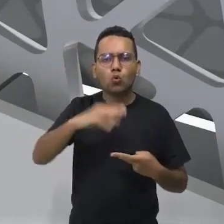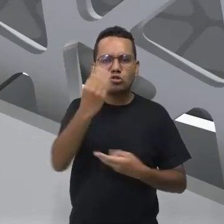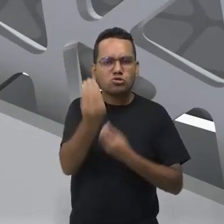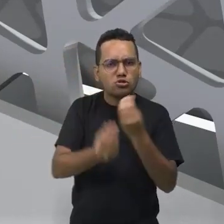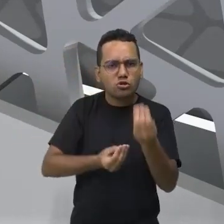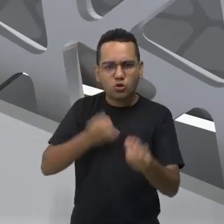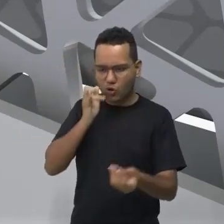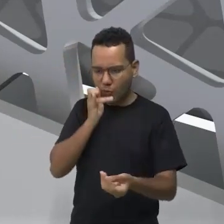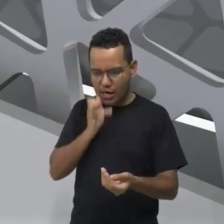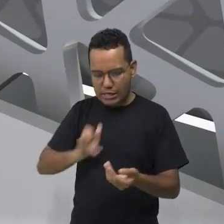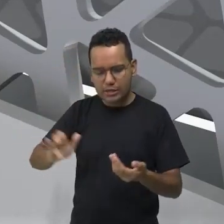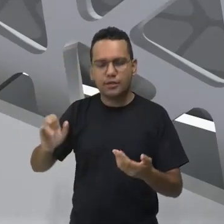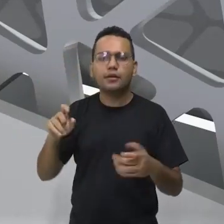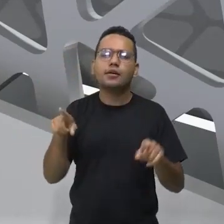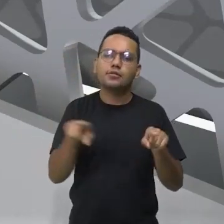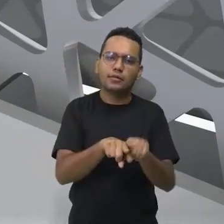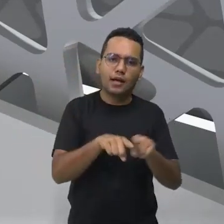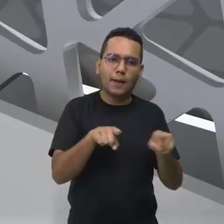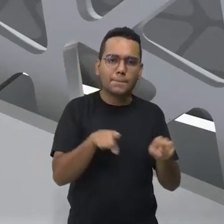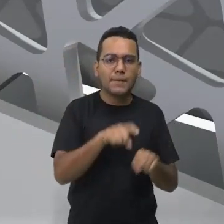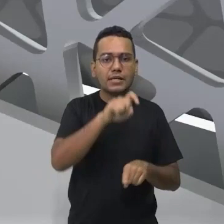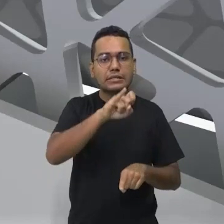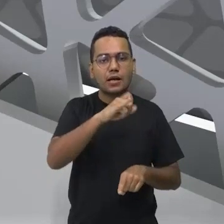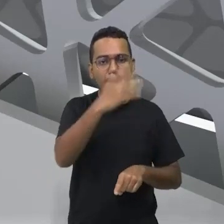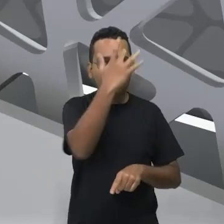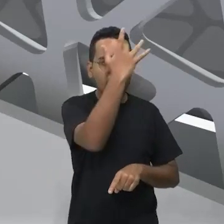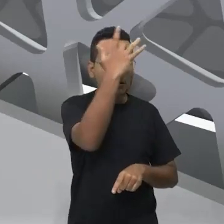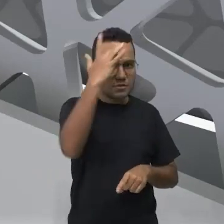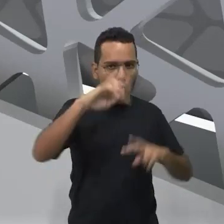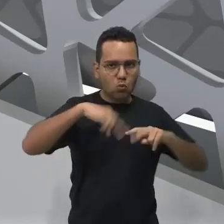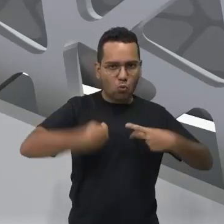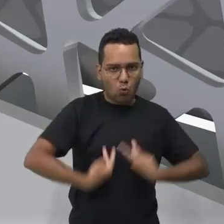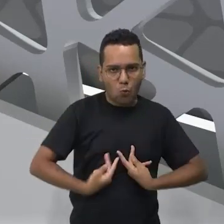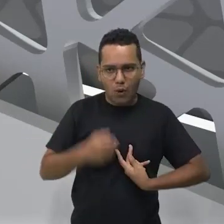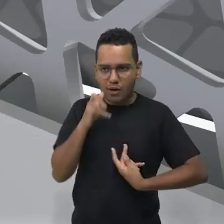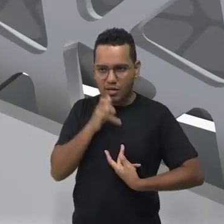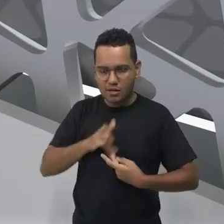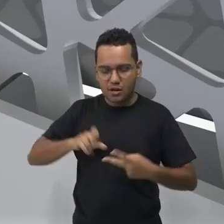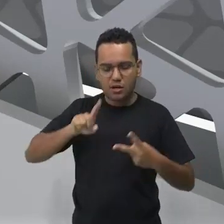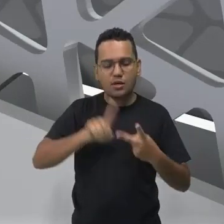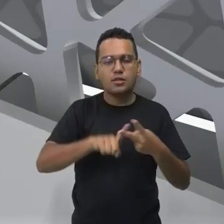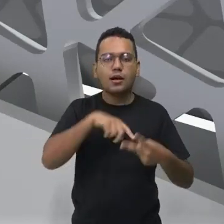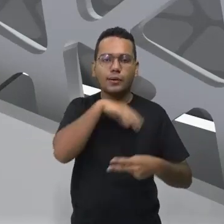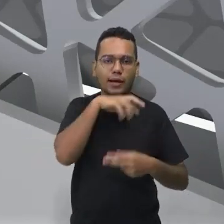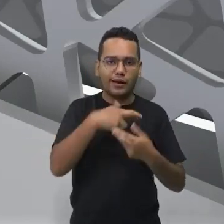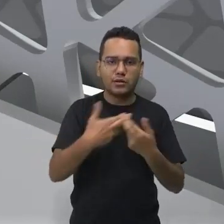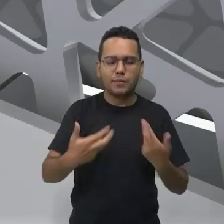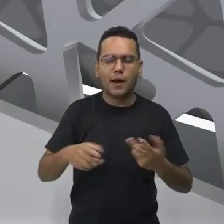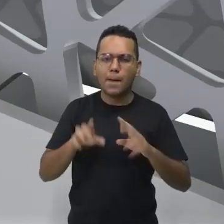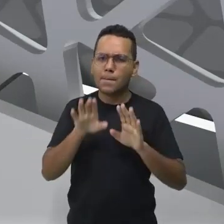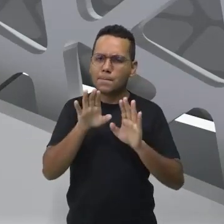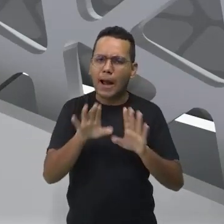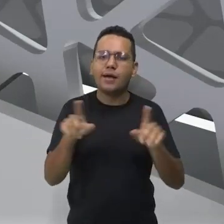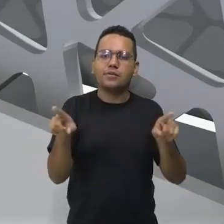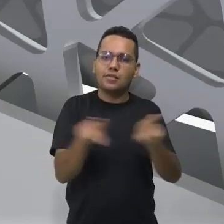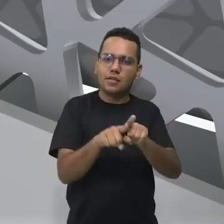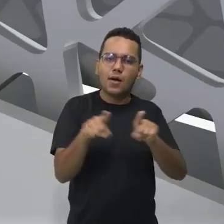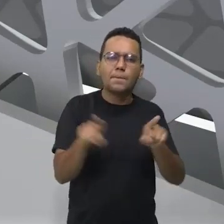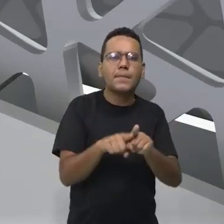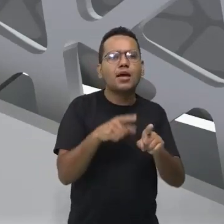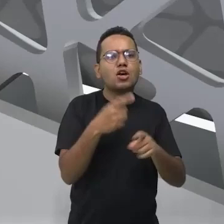dessa eletricidade, tanto pelos seres humanos quanto pelos animais, e percebam que ele começa uma reflexão sobre